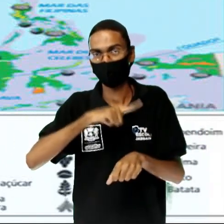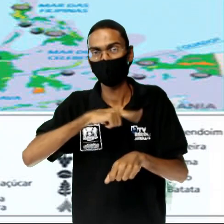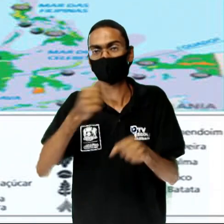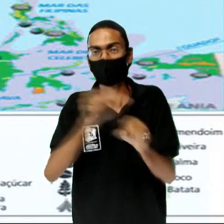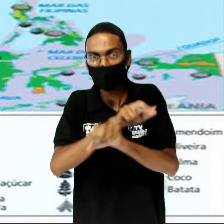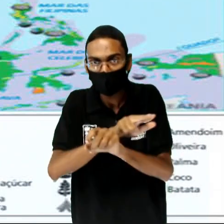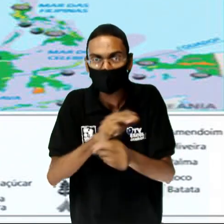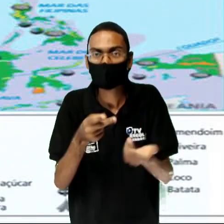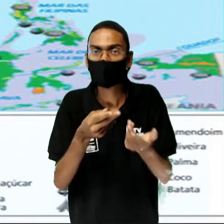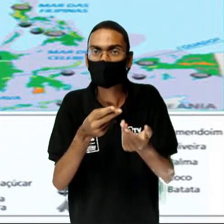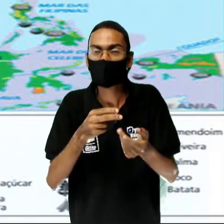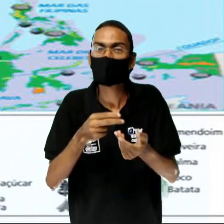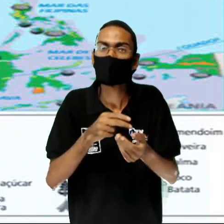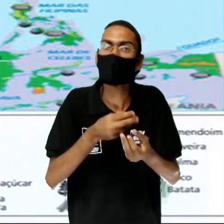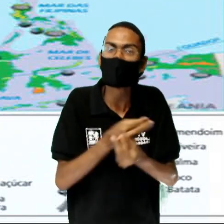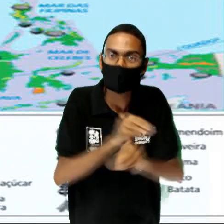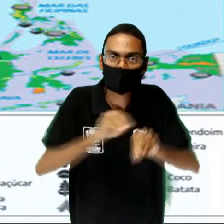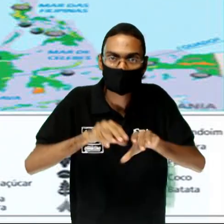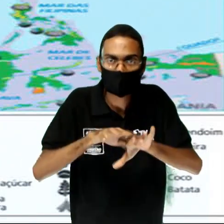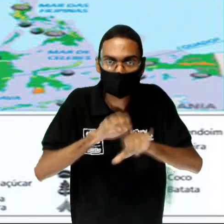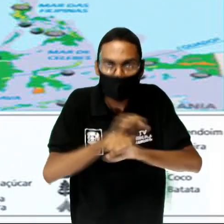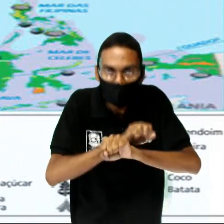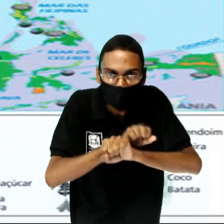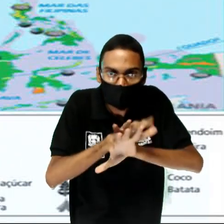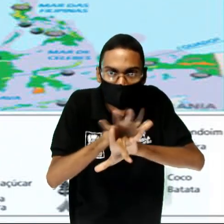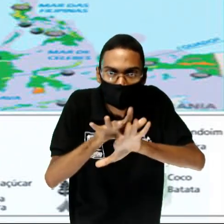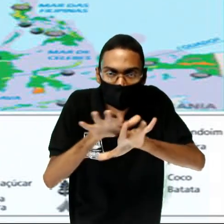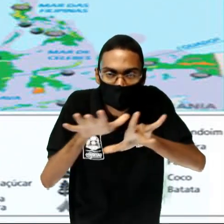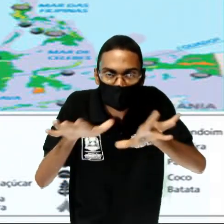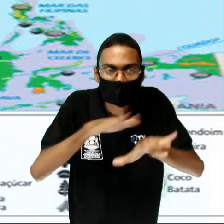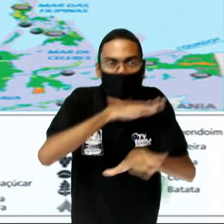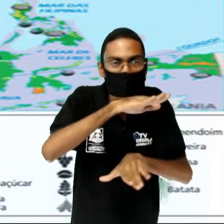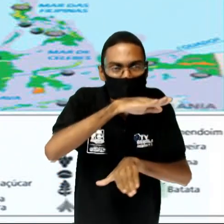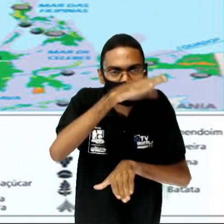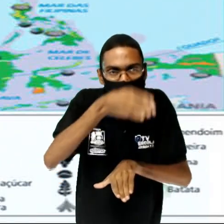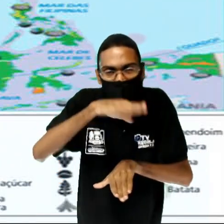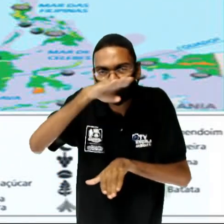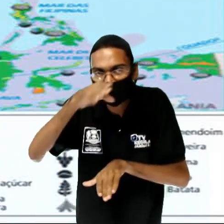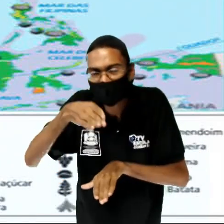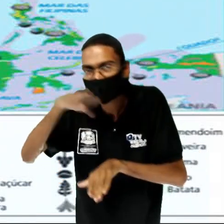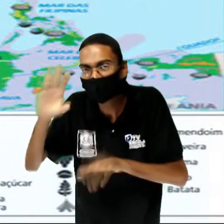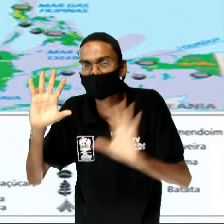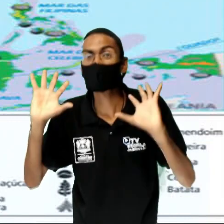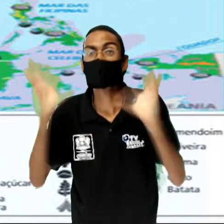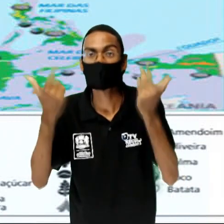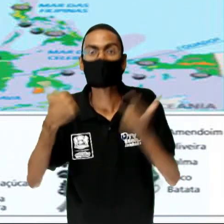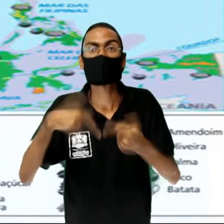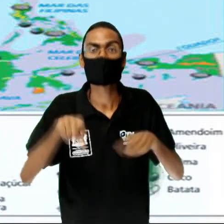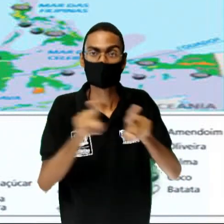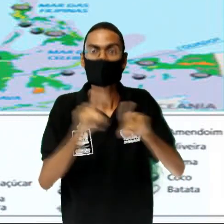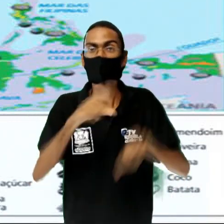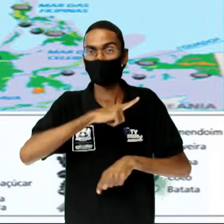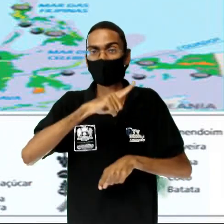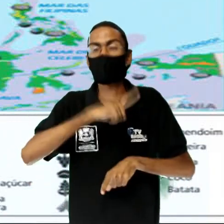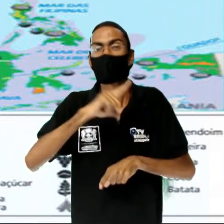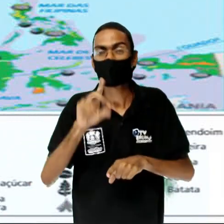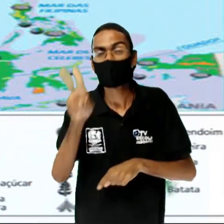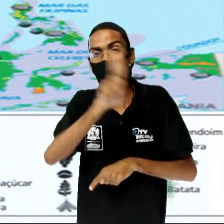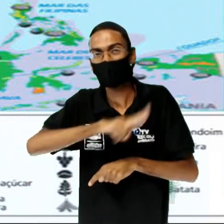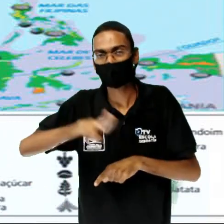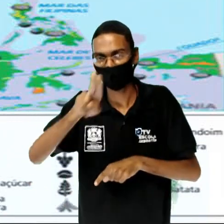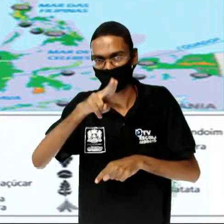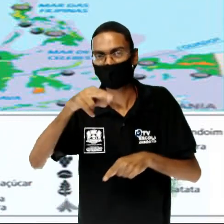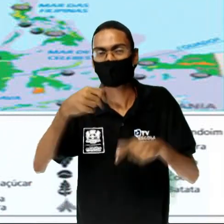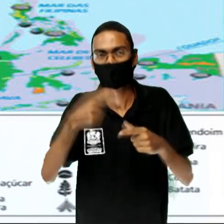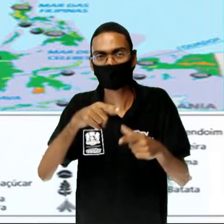condições tanto de relevo quanto também, né, de clima. Então a gente tem uso da terra em zona